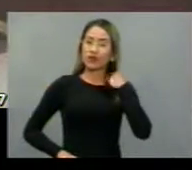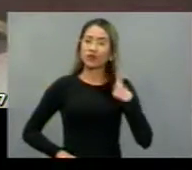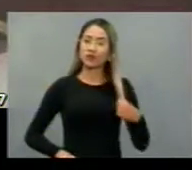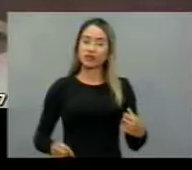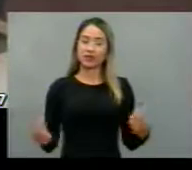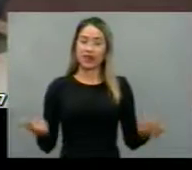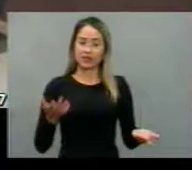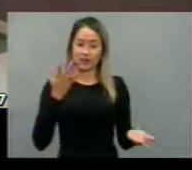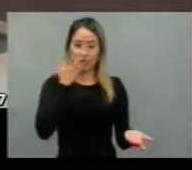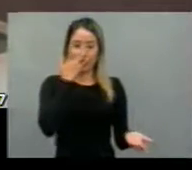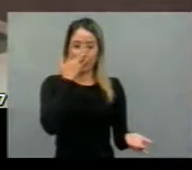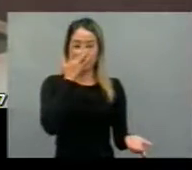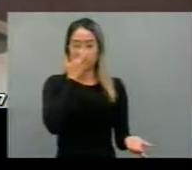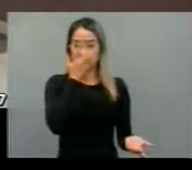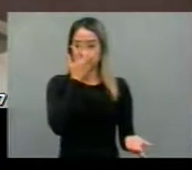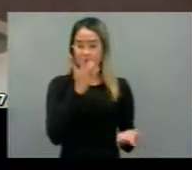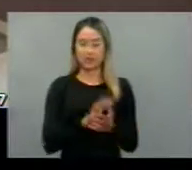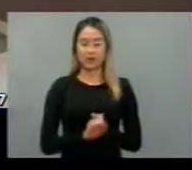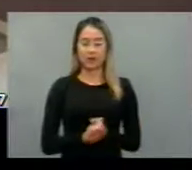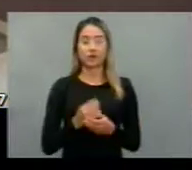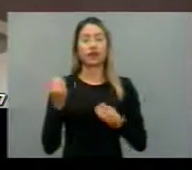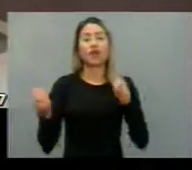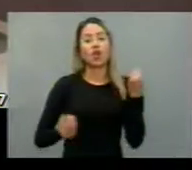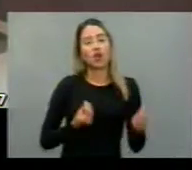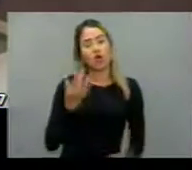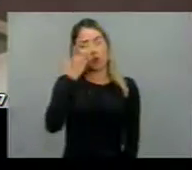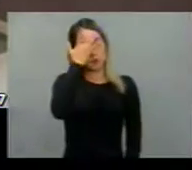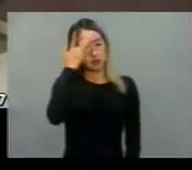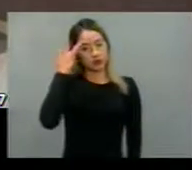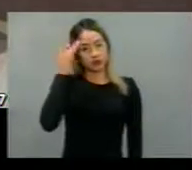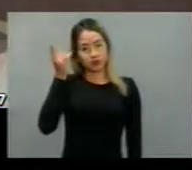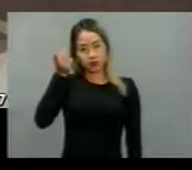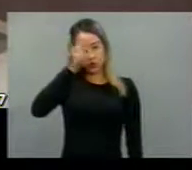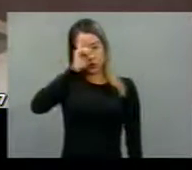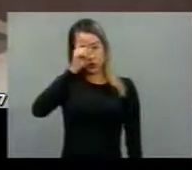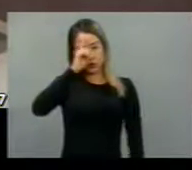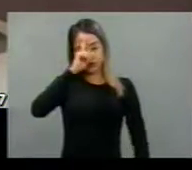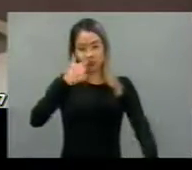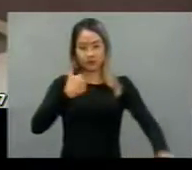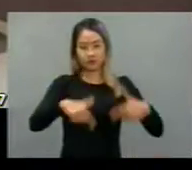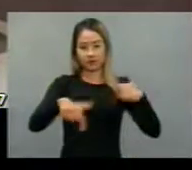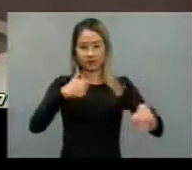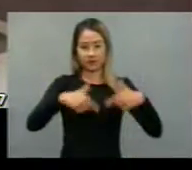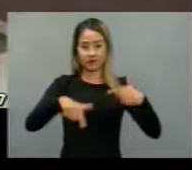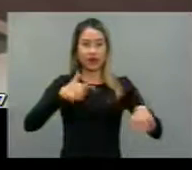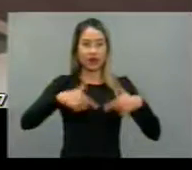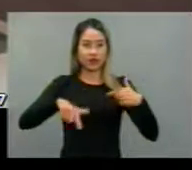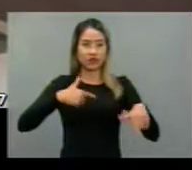o cidadão comum que trabalha todo dia e numa semana